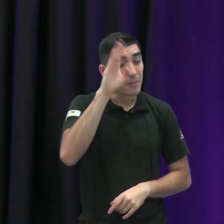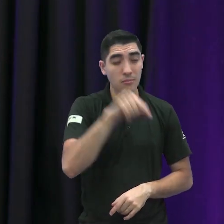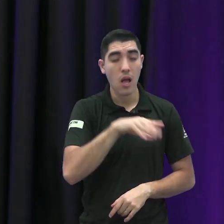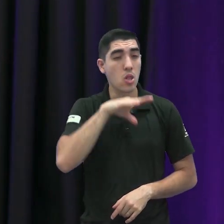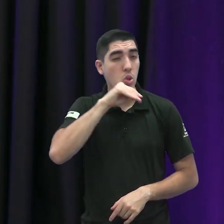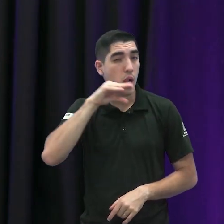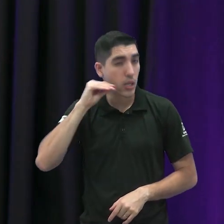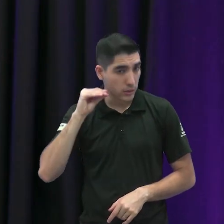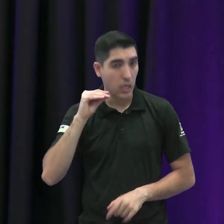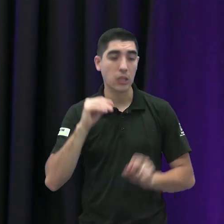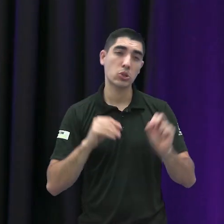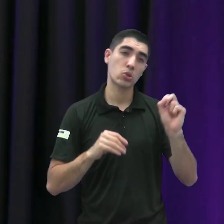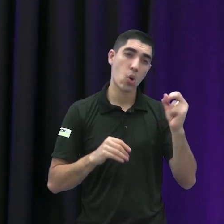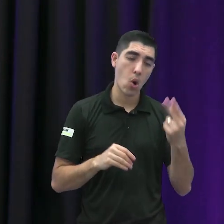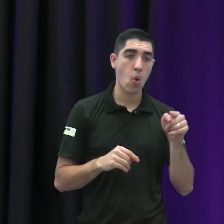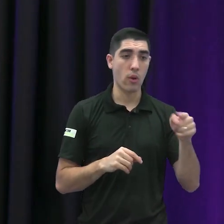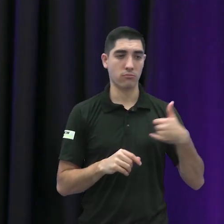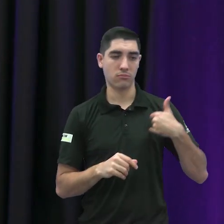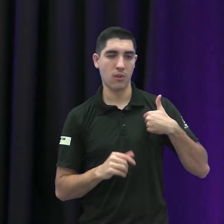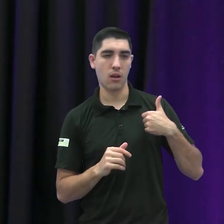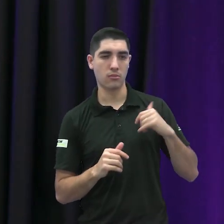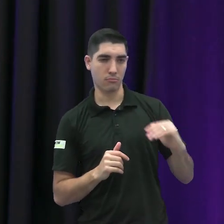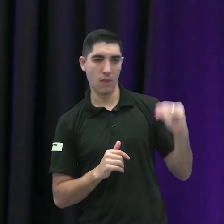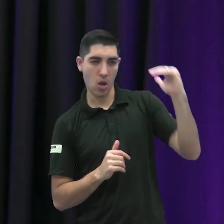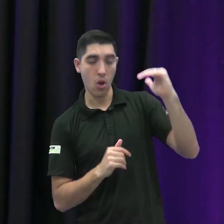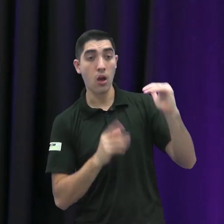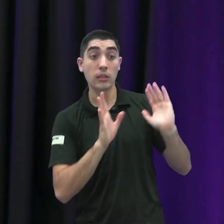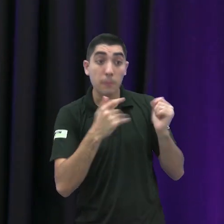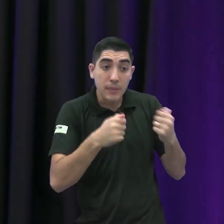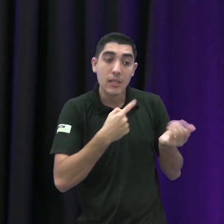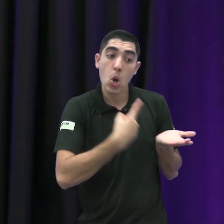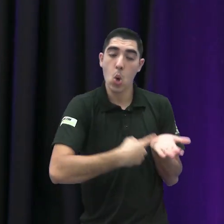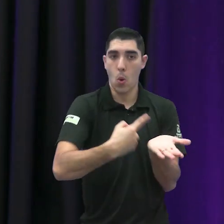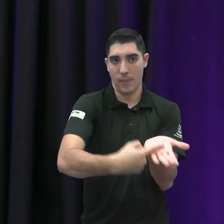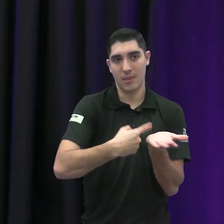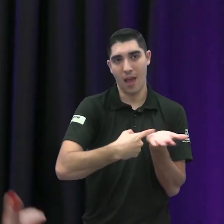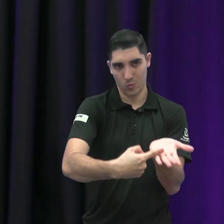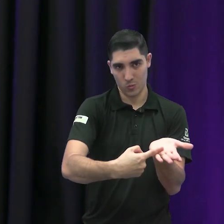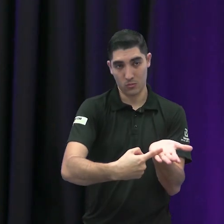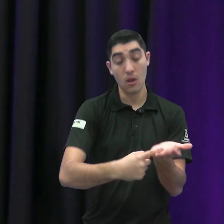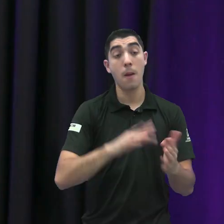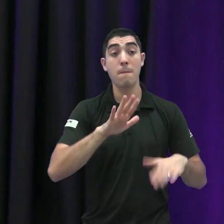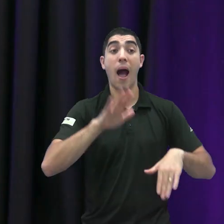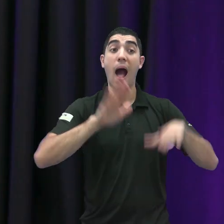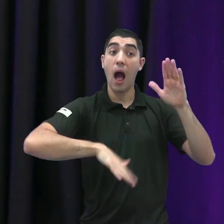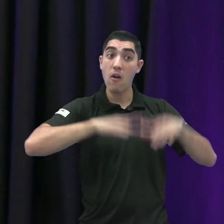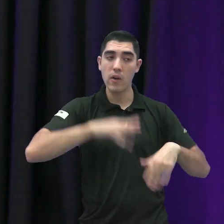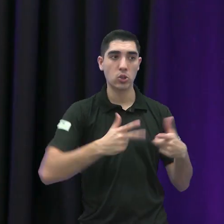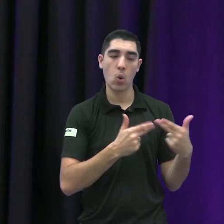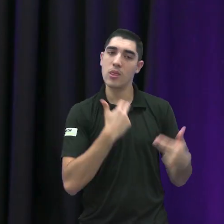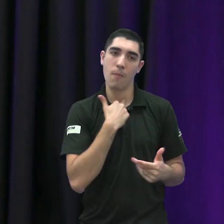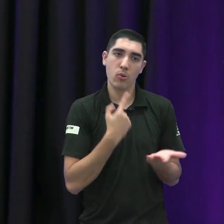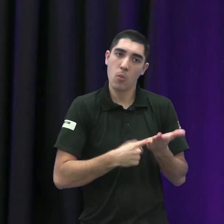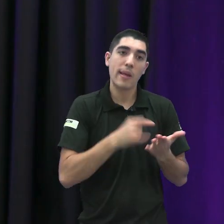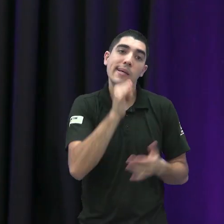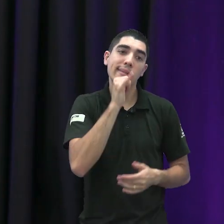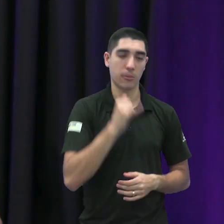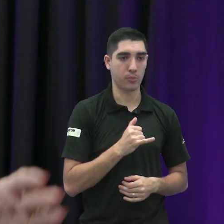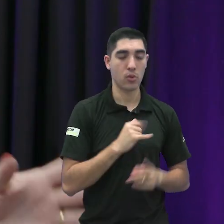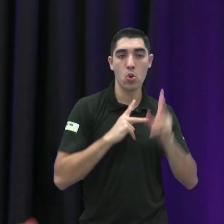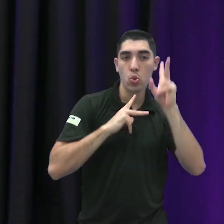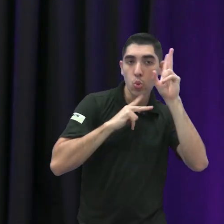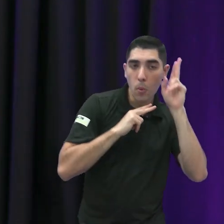quando é adolescente, quando é maior, fazer combinados. Só que tem coisas que não são negociáveis, como, por